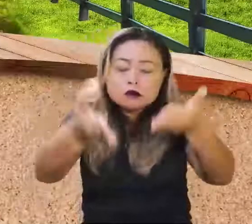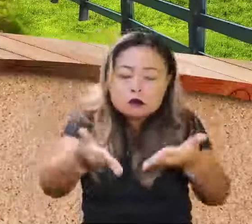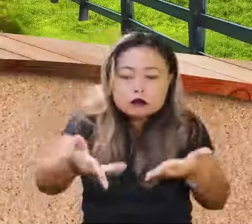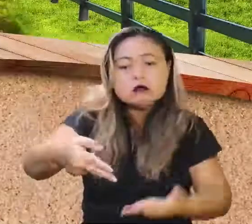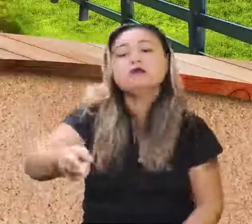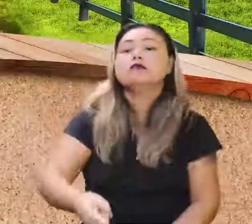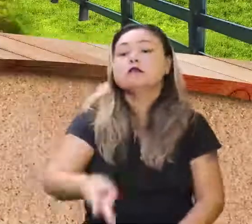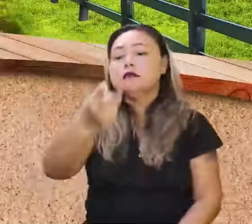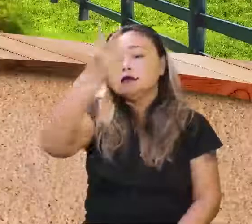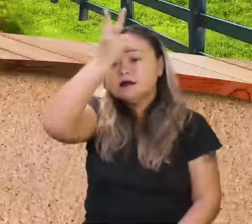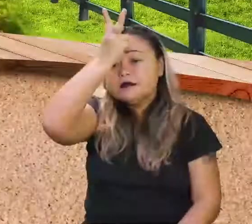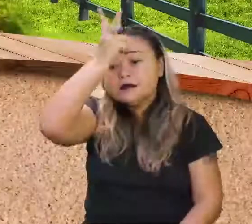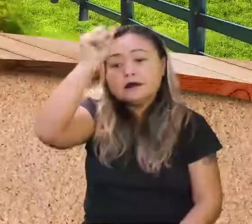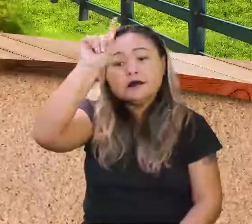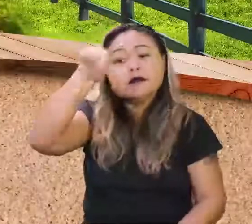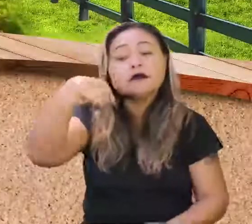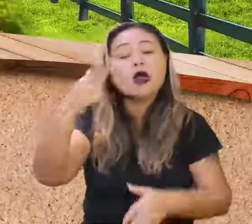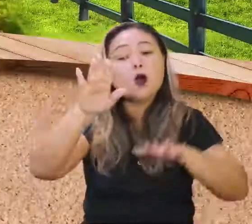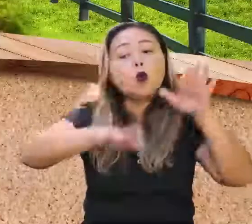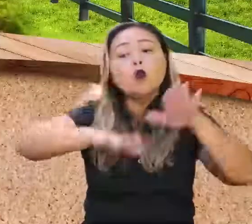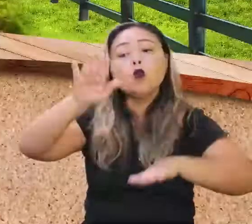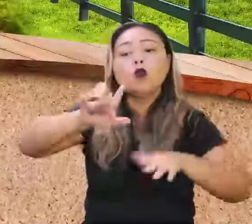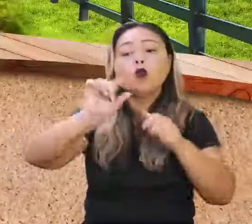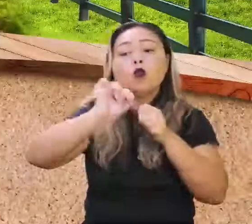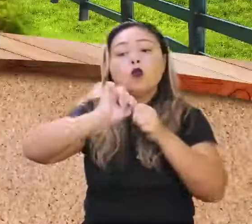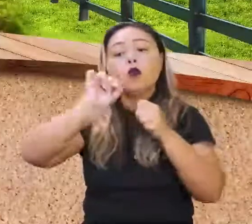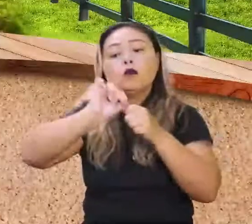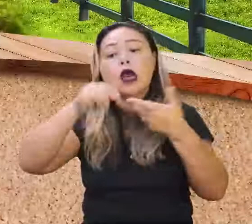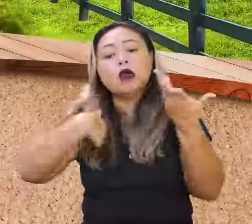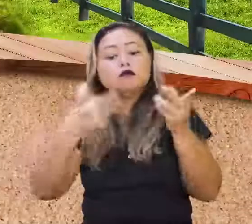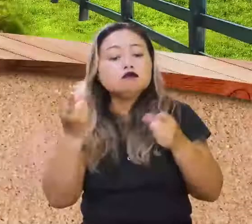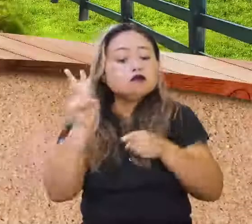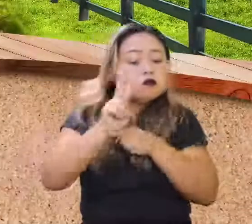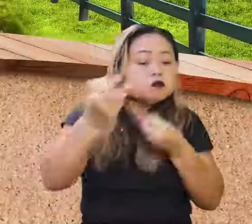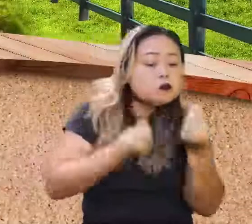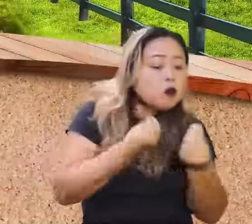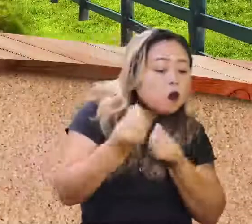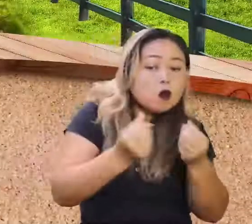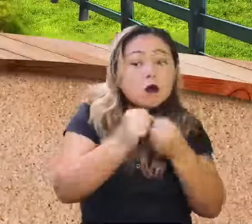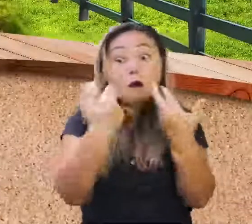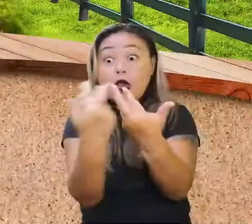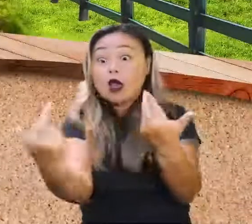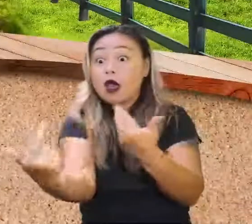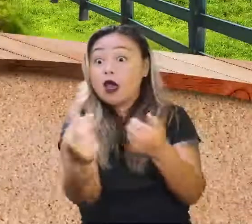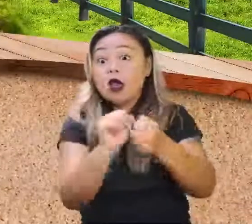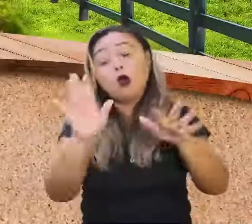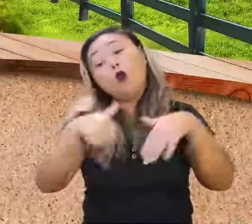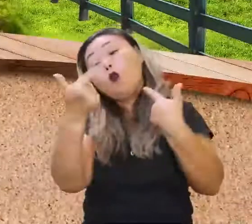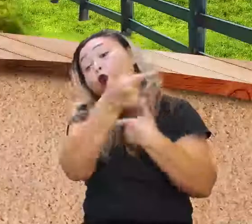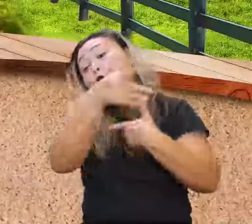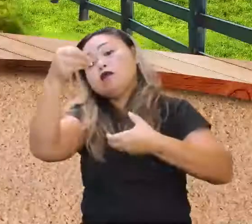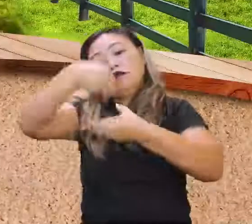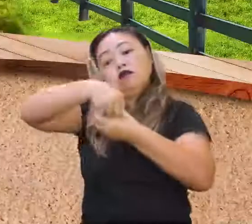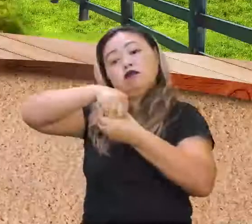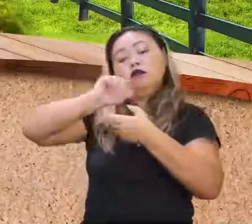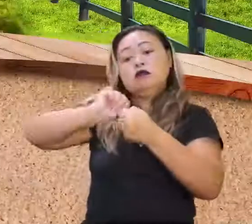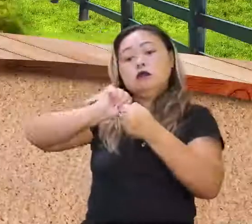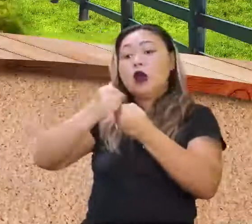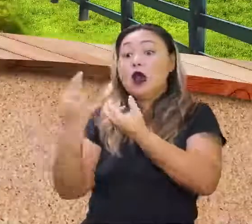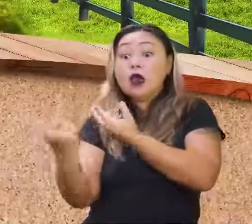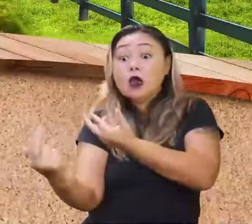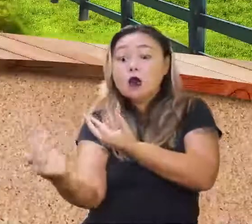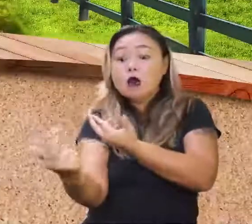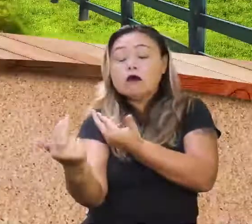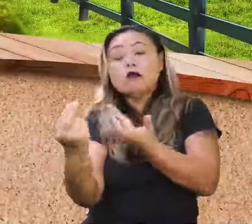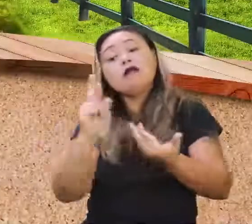caprino. Tem alguns manejos e particularidades semelhantes. Outras, dentro dessa